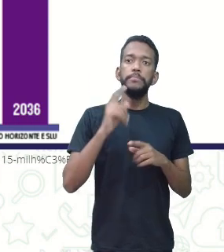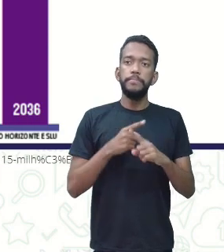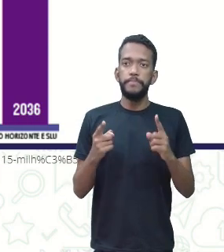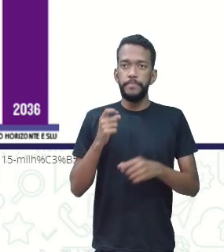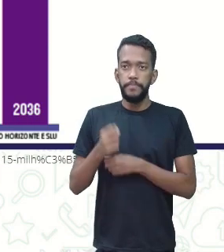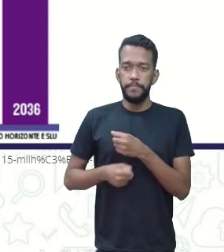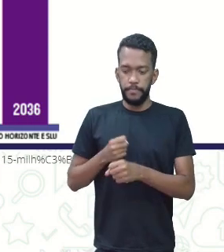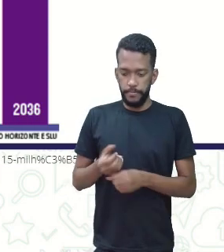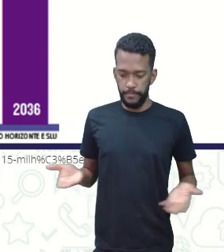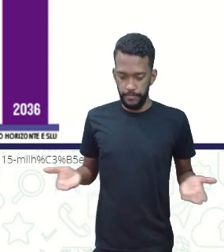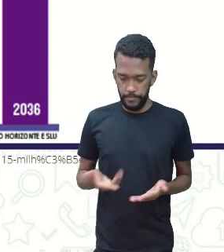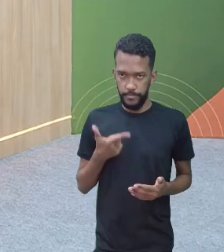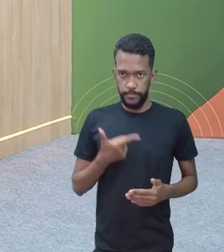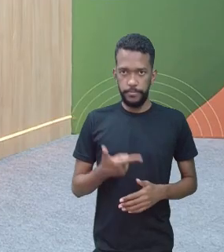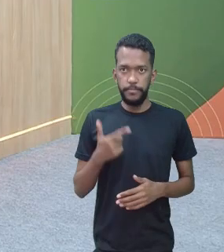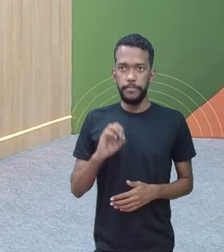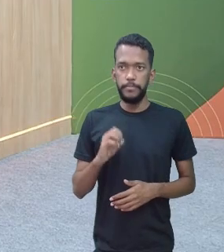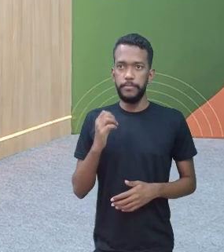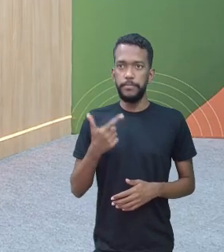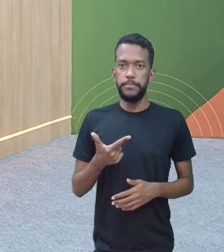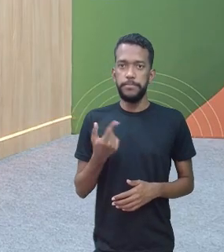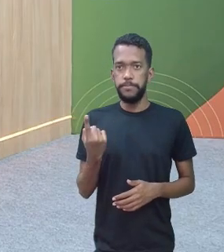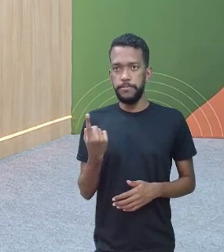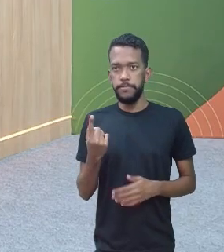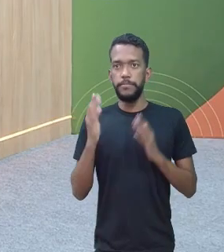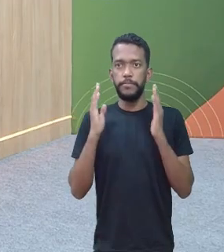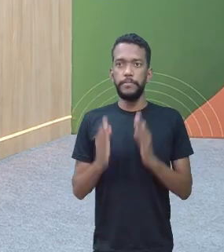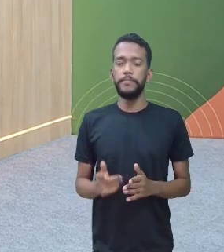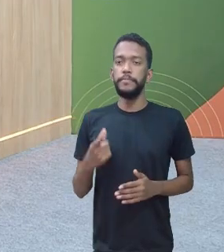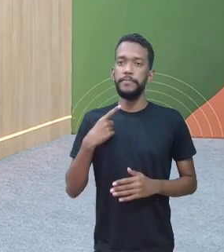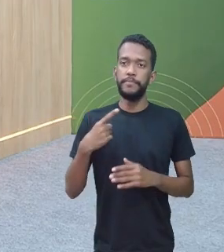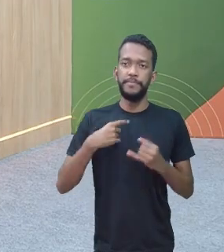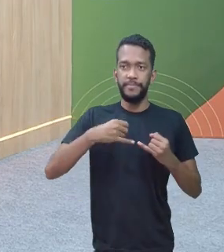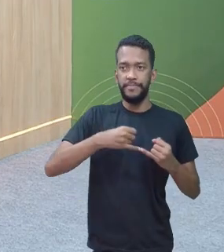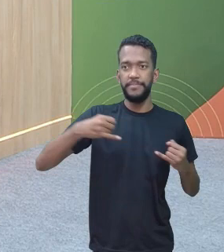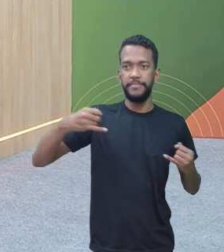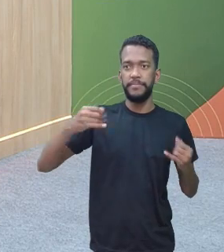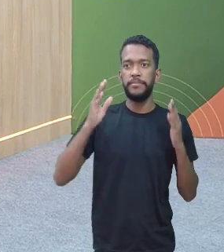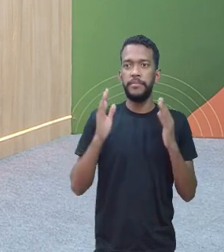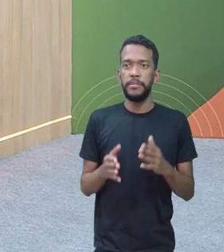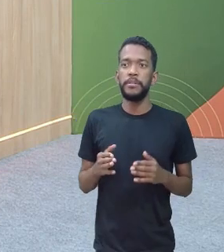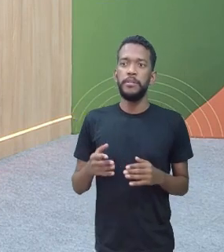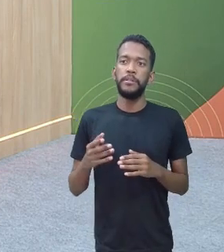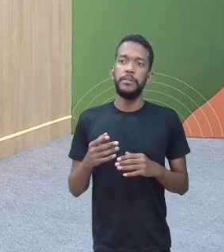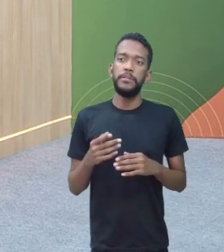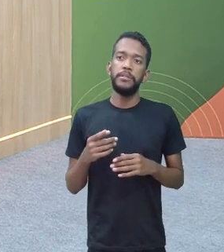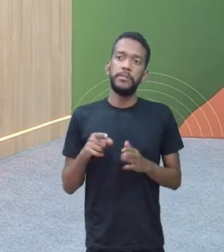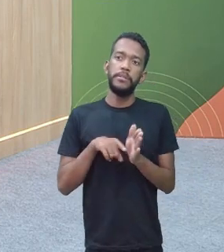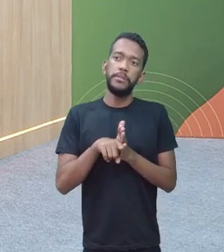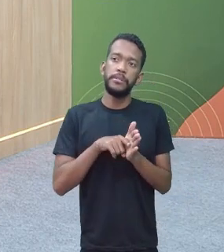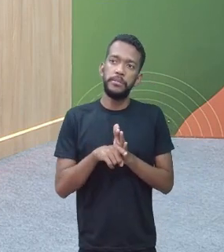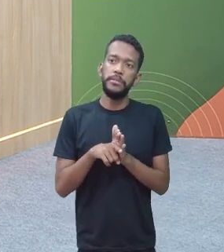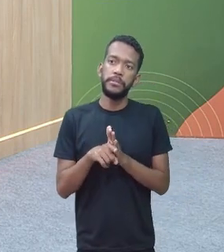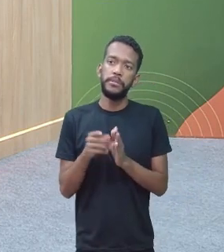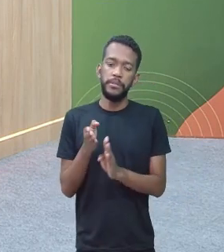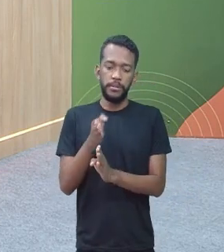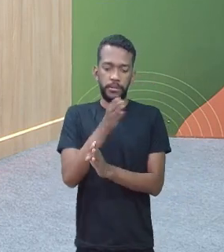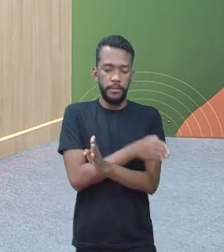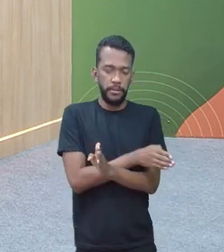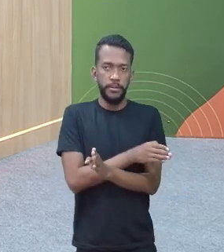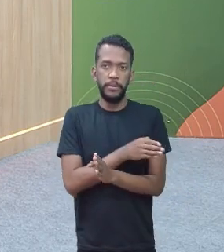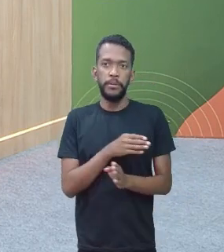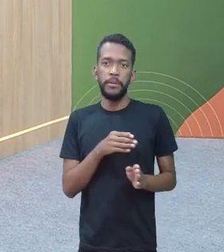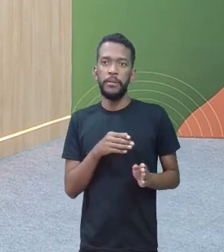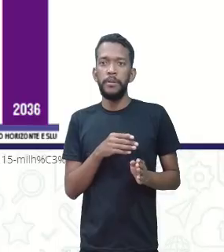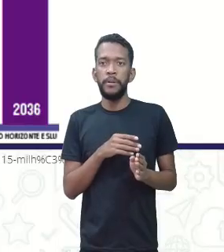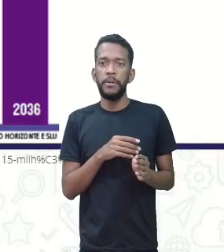ou seja, nesse período que a gente está, foi projetado, uma vez que esse gráfico foi feito antes, né, ele foi